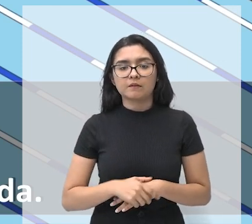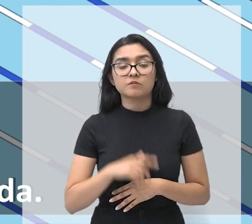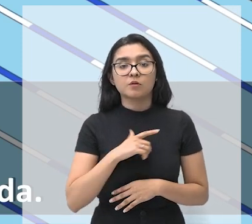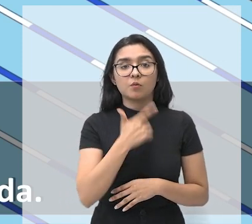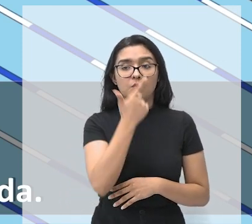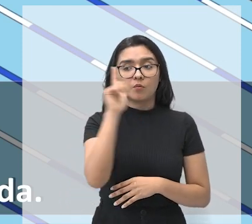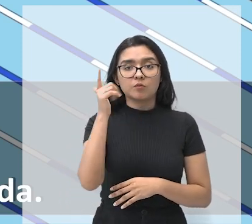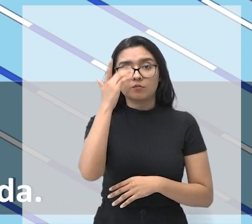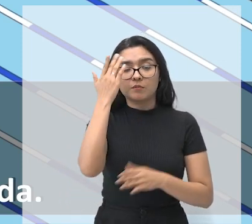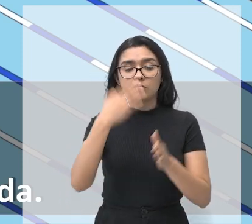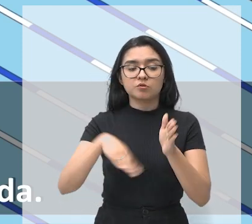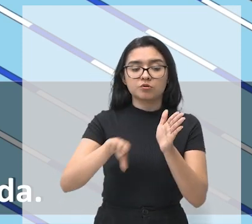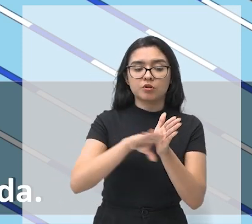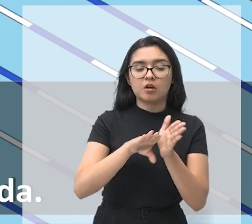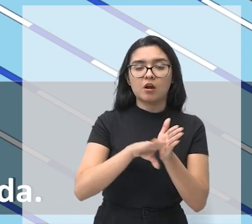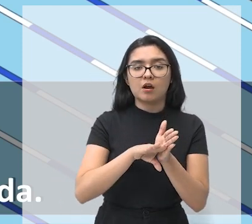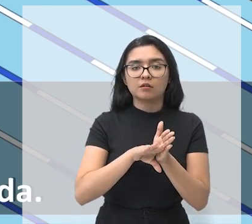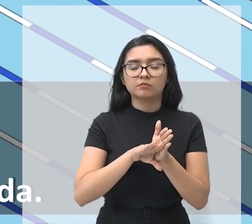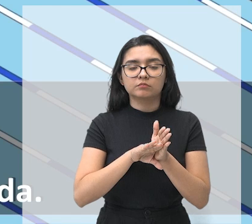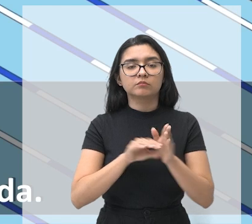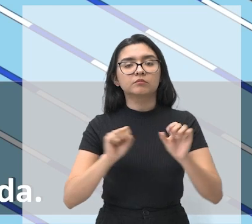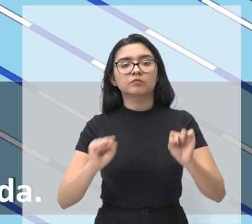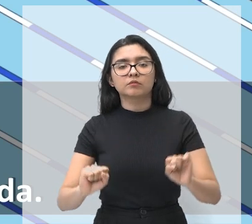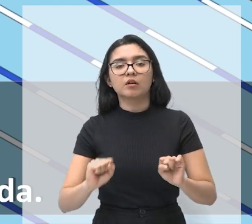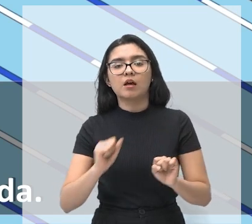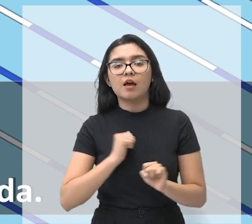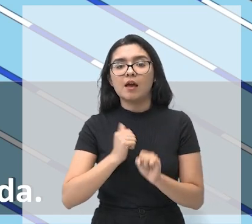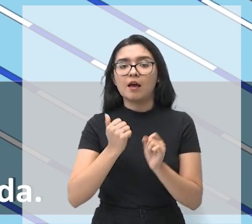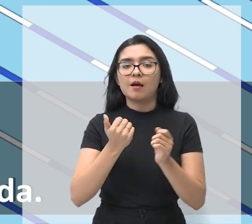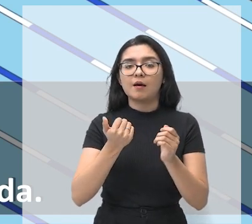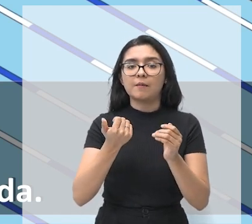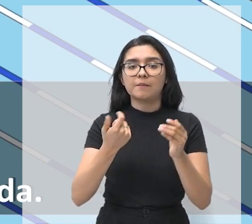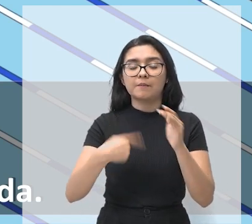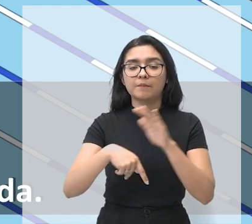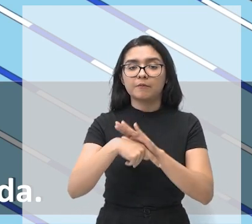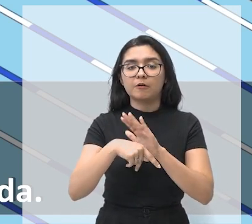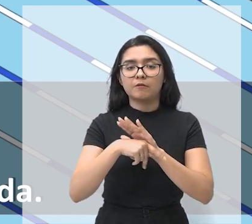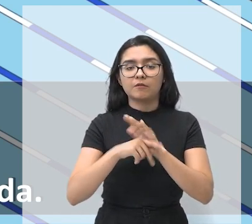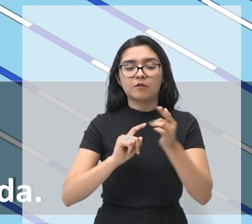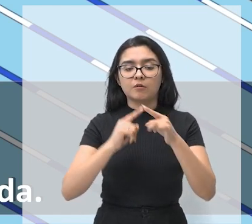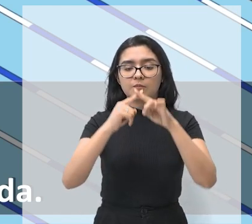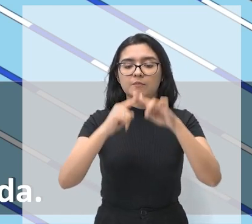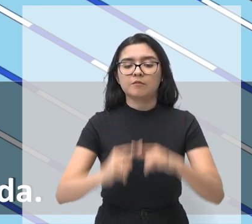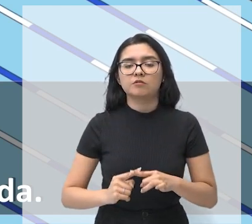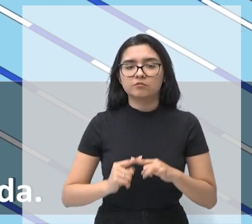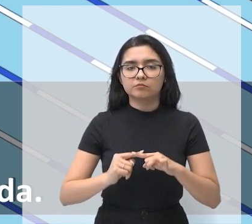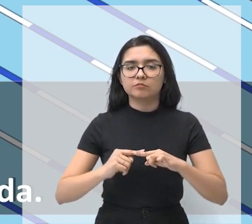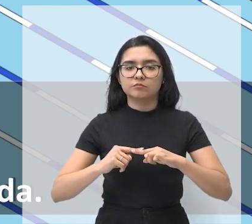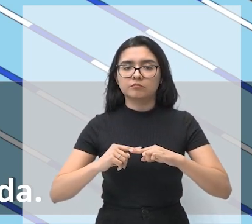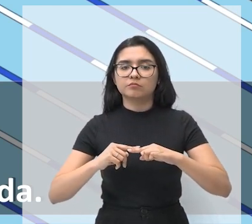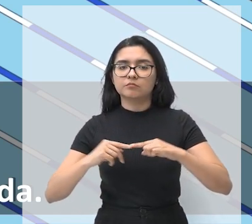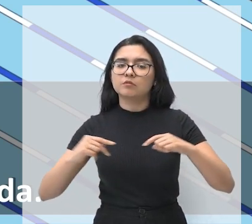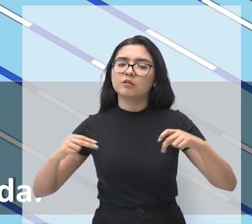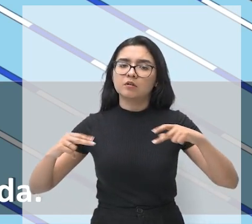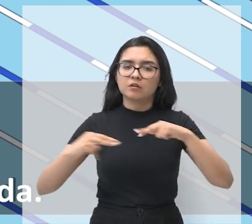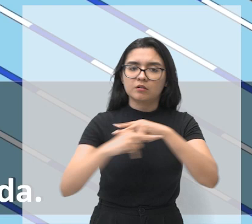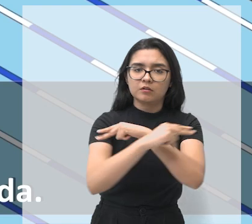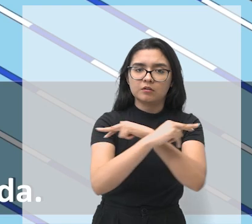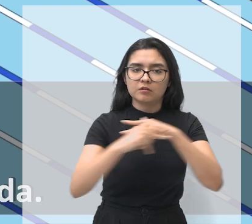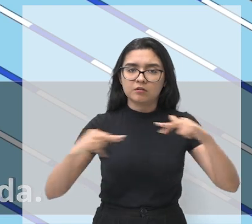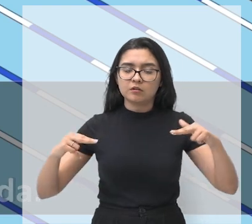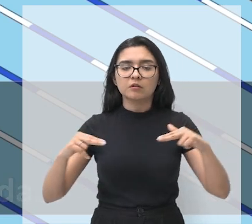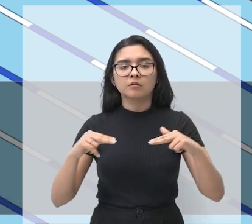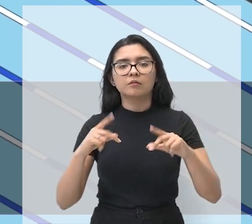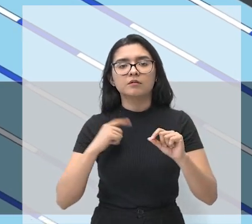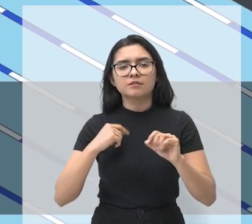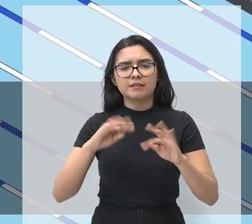chegado à borda. Isso está relacionado às provas de revezamento, tá bom? Então tem tudo isso, toda essa tecnologia